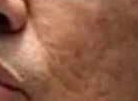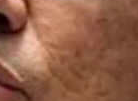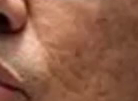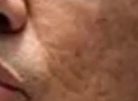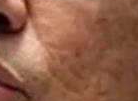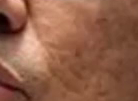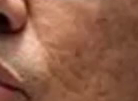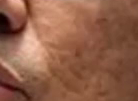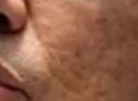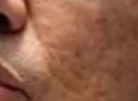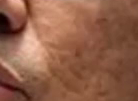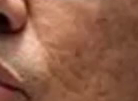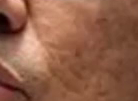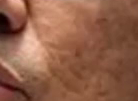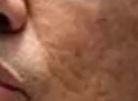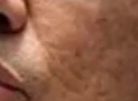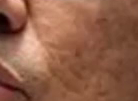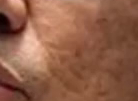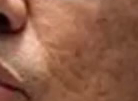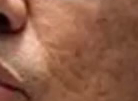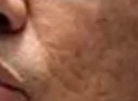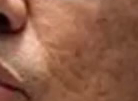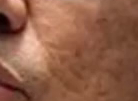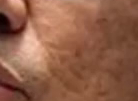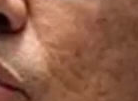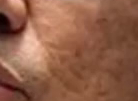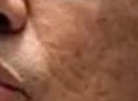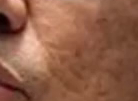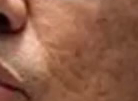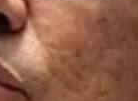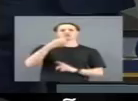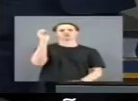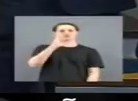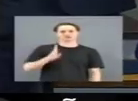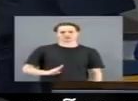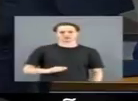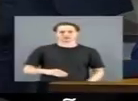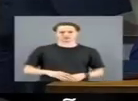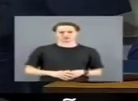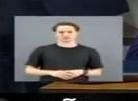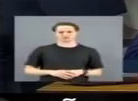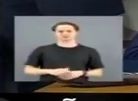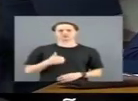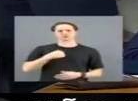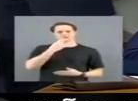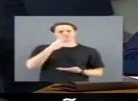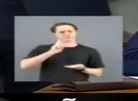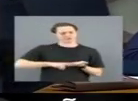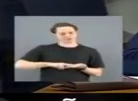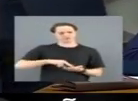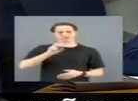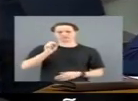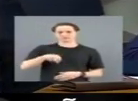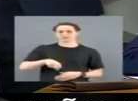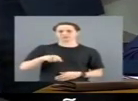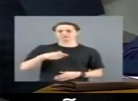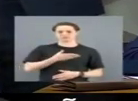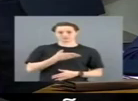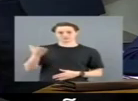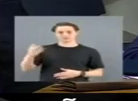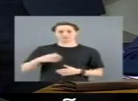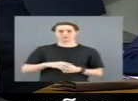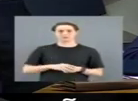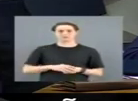suas expectativas para a CPMI. Dá o play! Sim, pé de pano. Vamos ver aí. Eu confesso para os senhores que